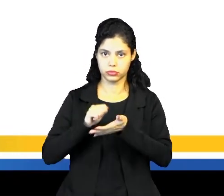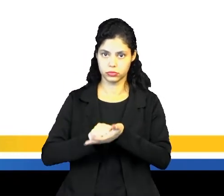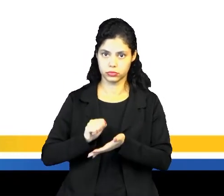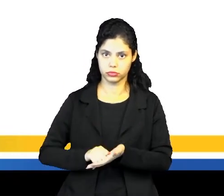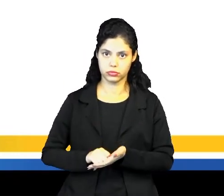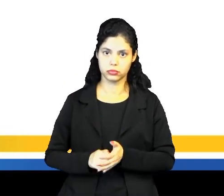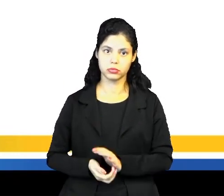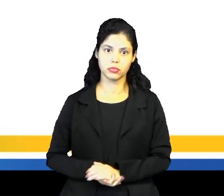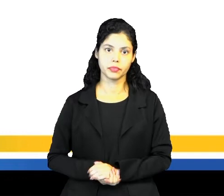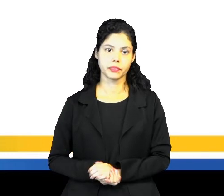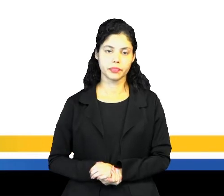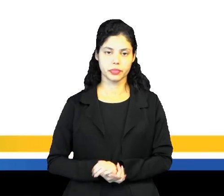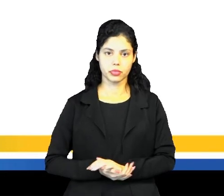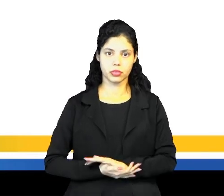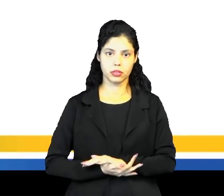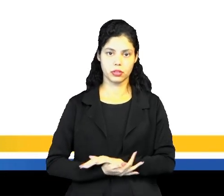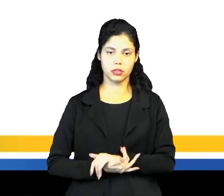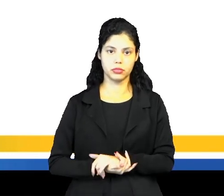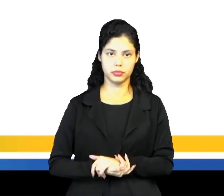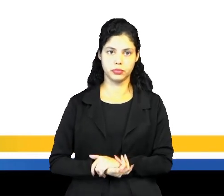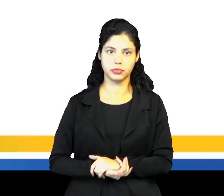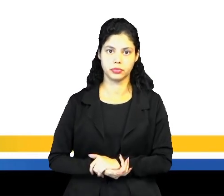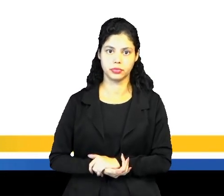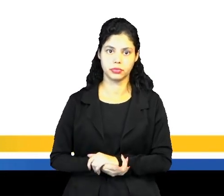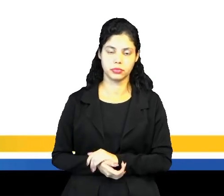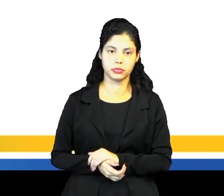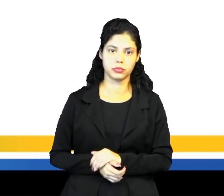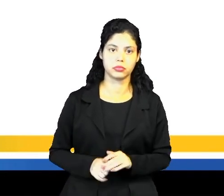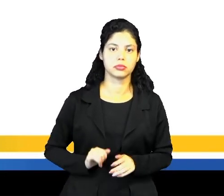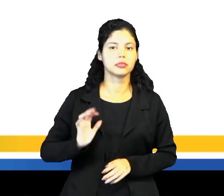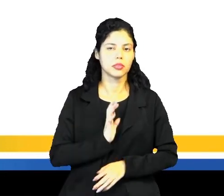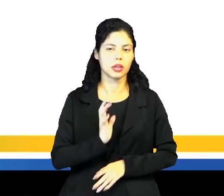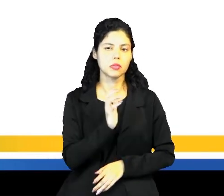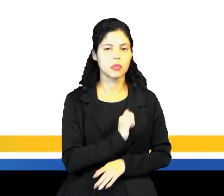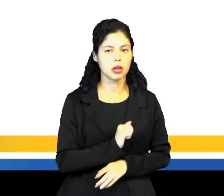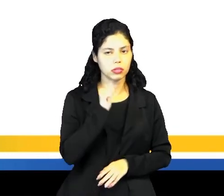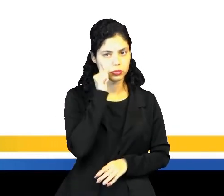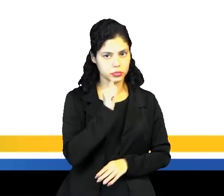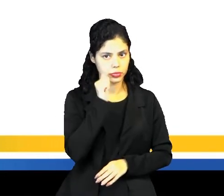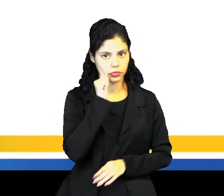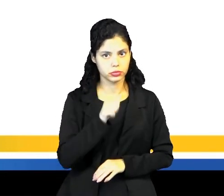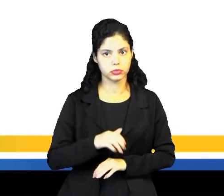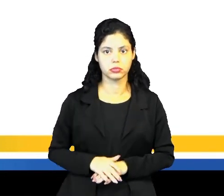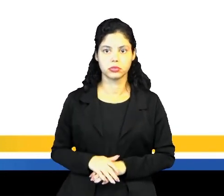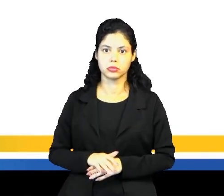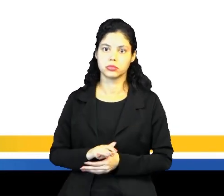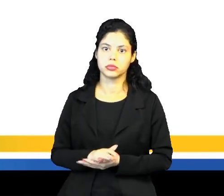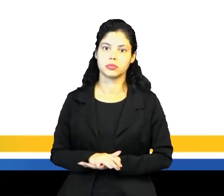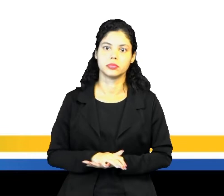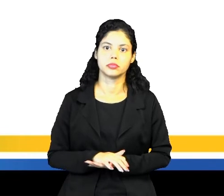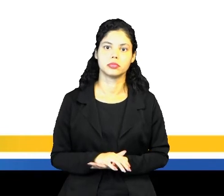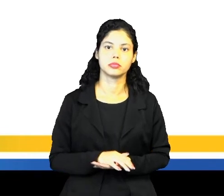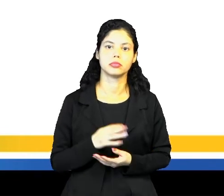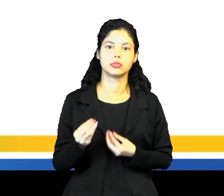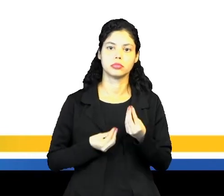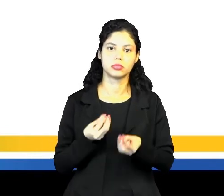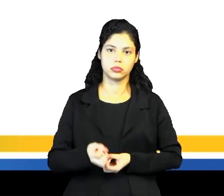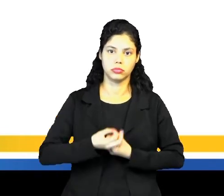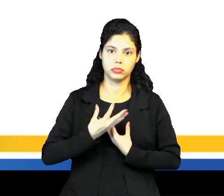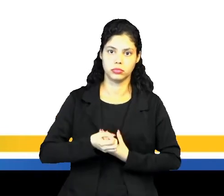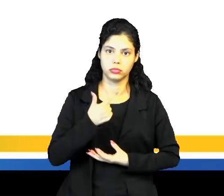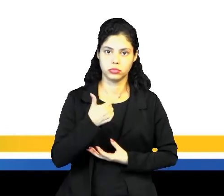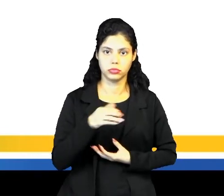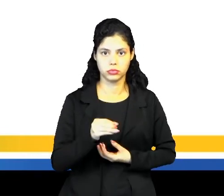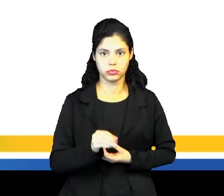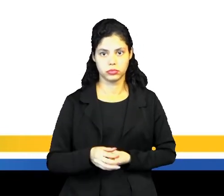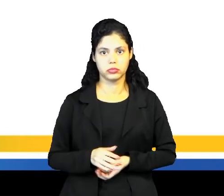escrever. Amable de mulheres, ou seja, amável, né? Das mulheres. Então, né? Como no seu poema, aí, os